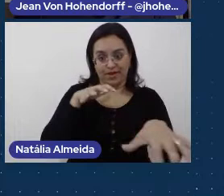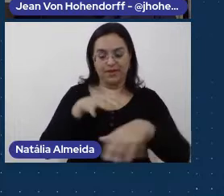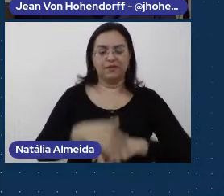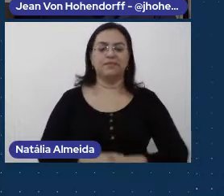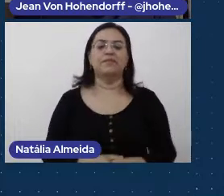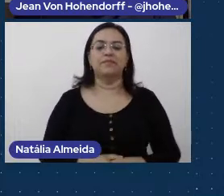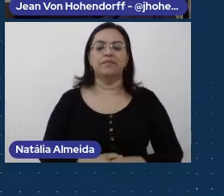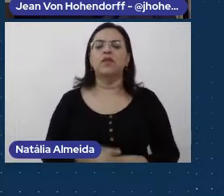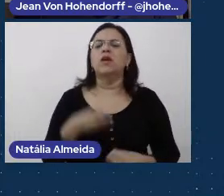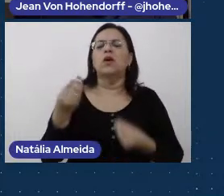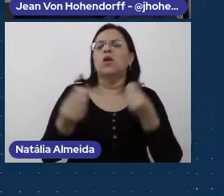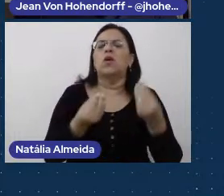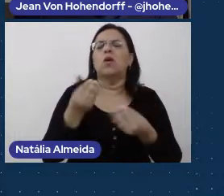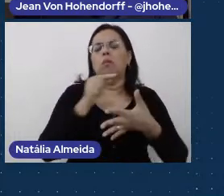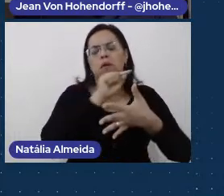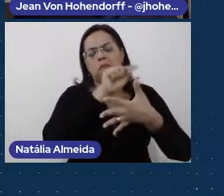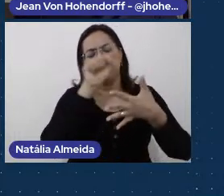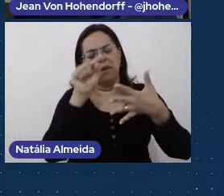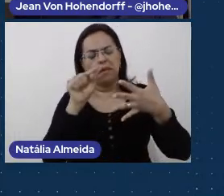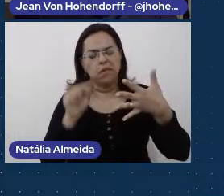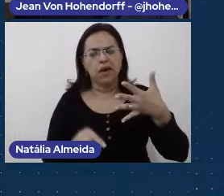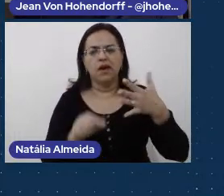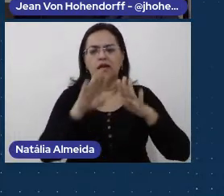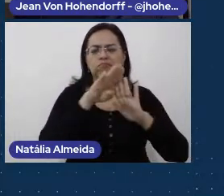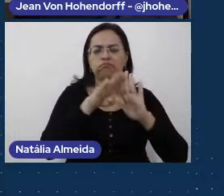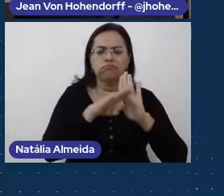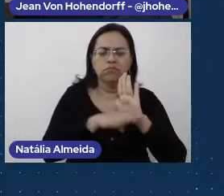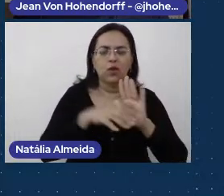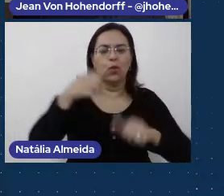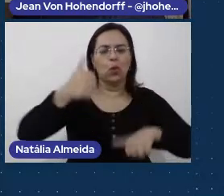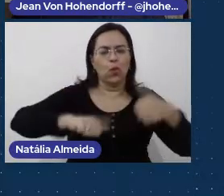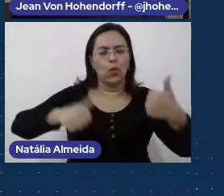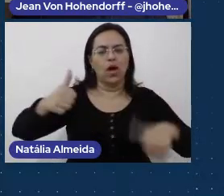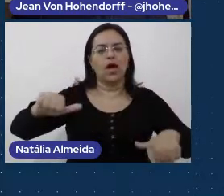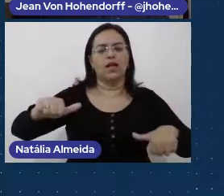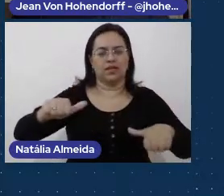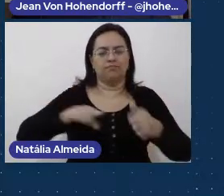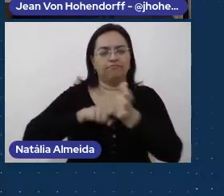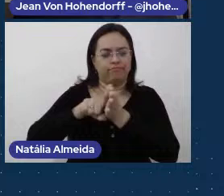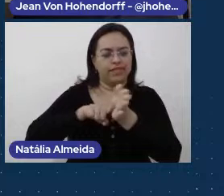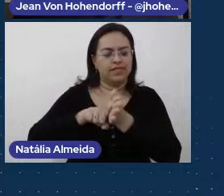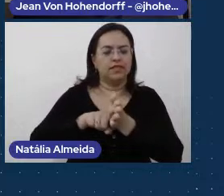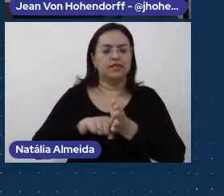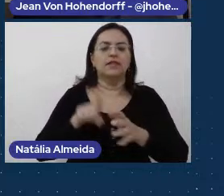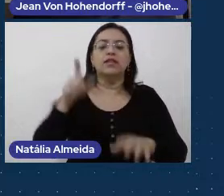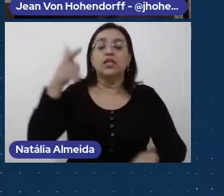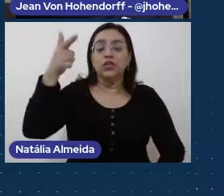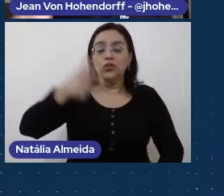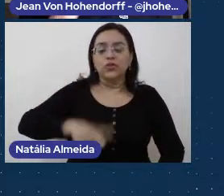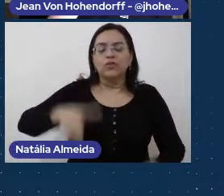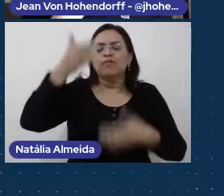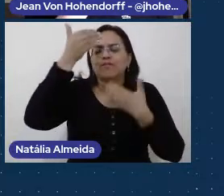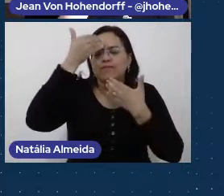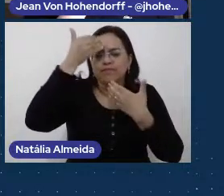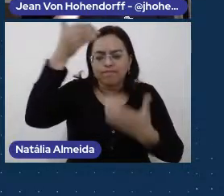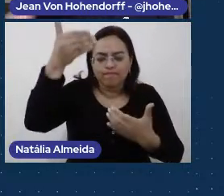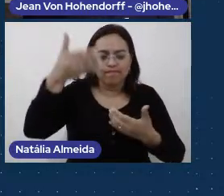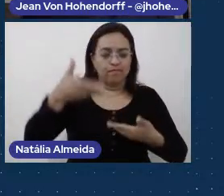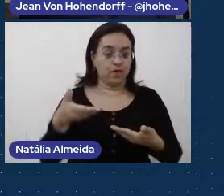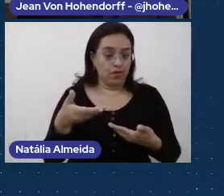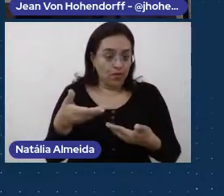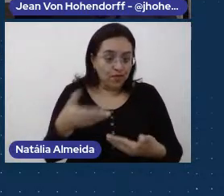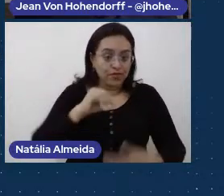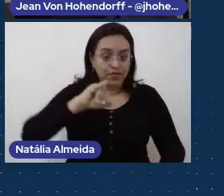qualidade da pesquisa qualitativa. E mais uma vez agradecer muito a oportunidade de participar da Semana